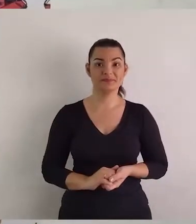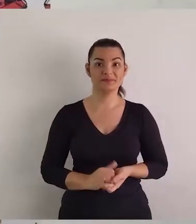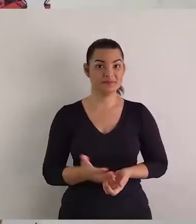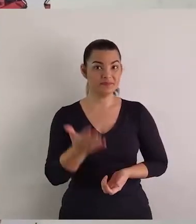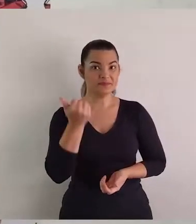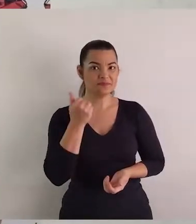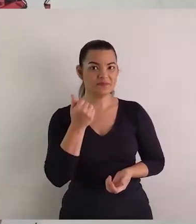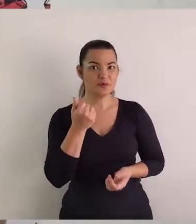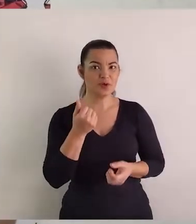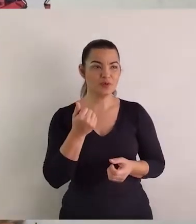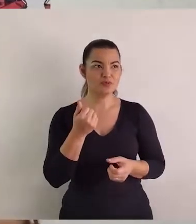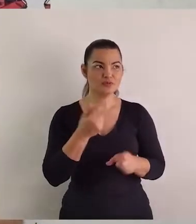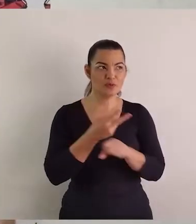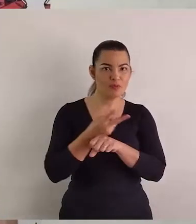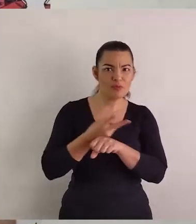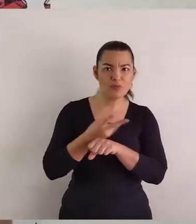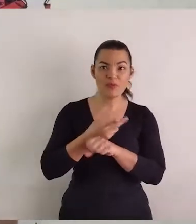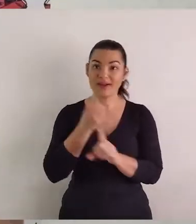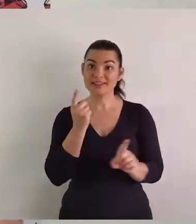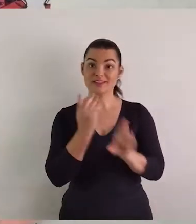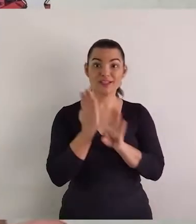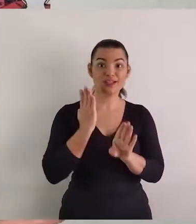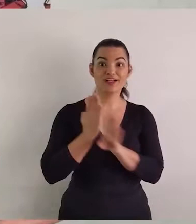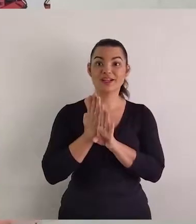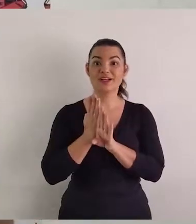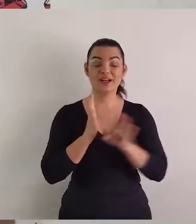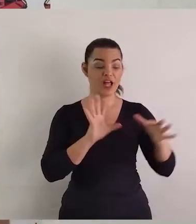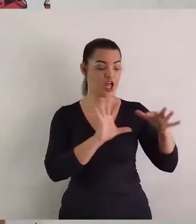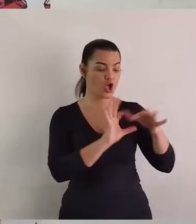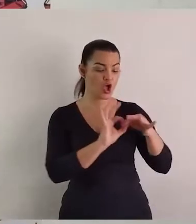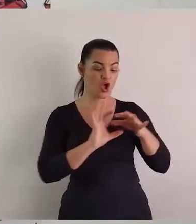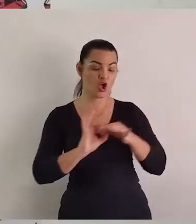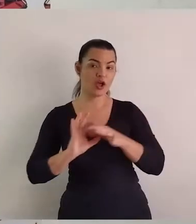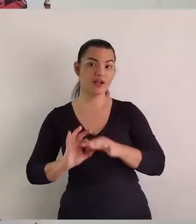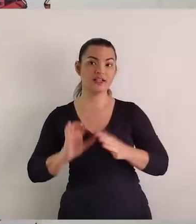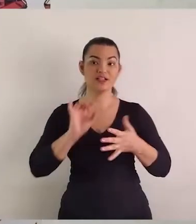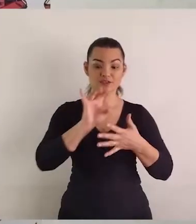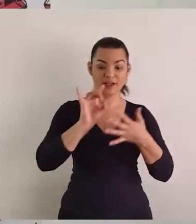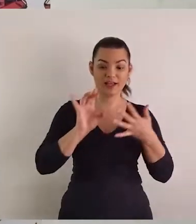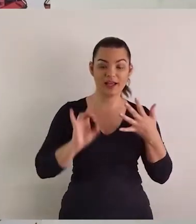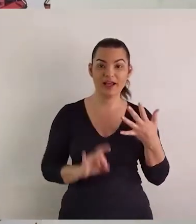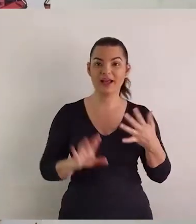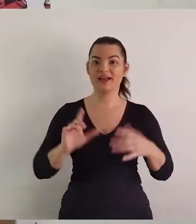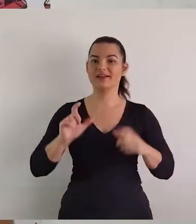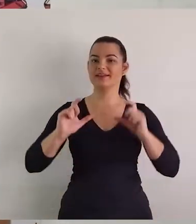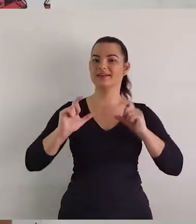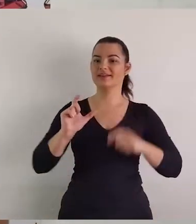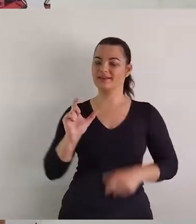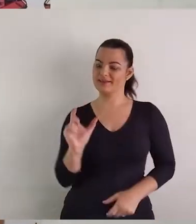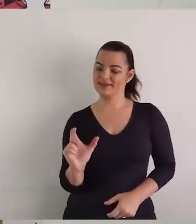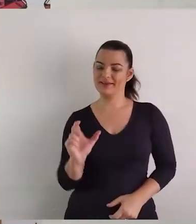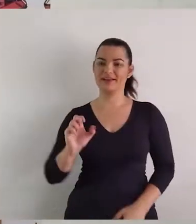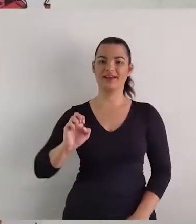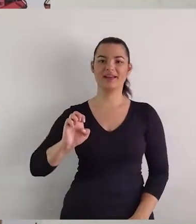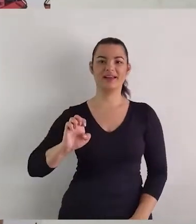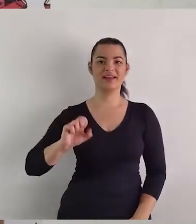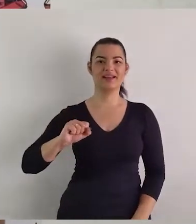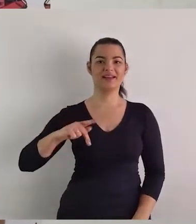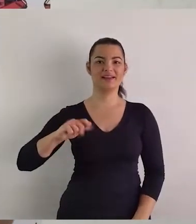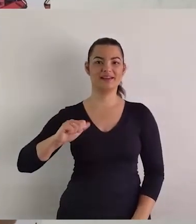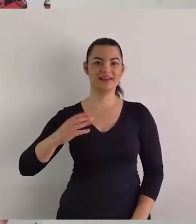Vamos descobrir quais são os contextos em que a palavra espaço pode ser